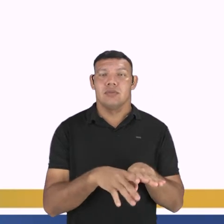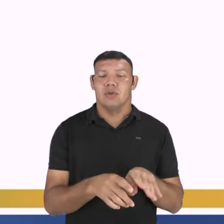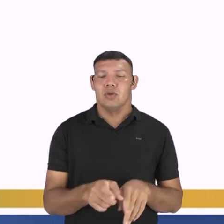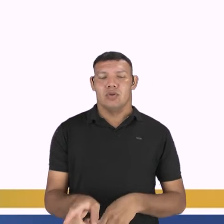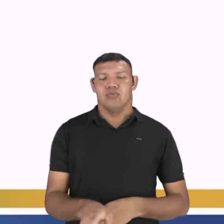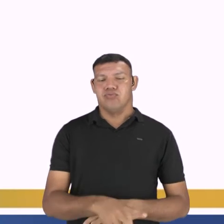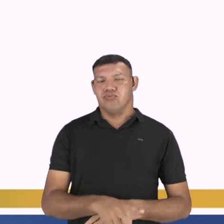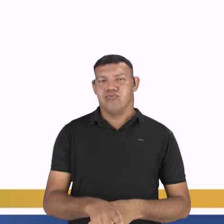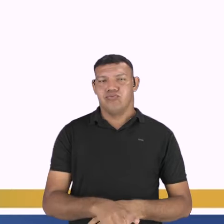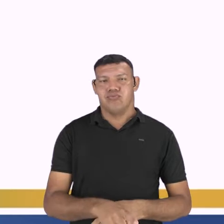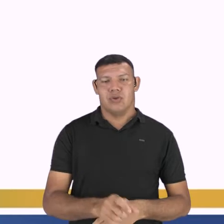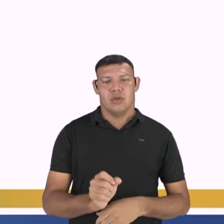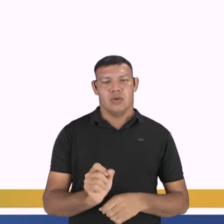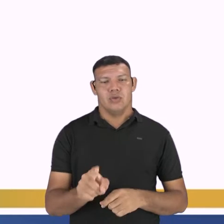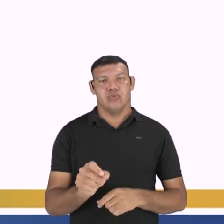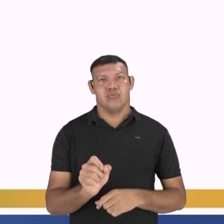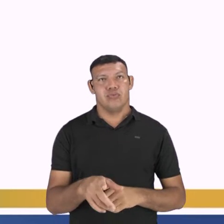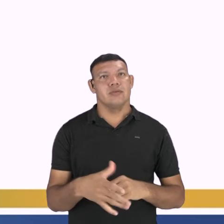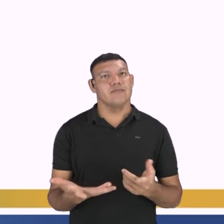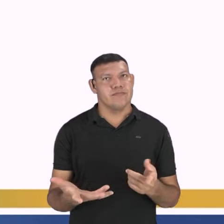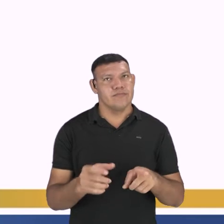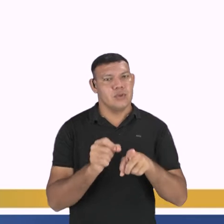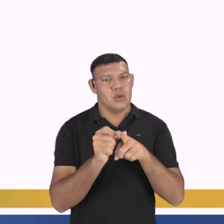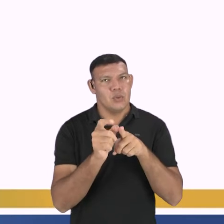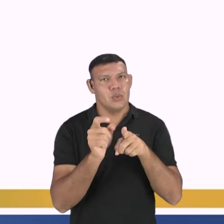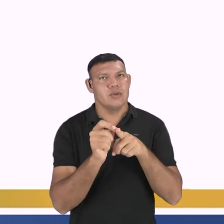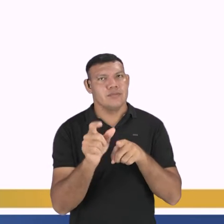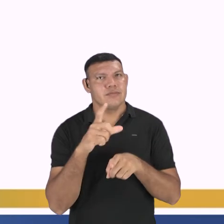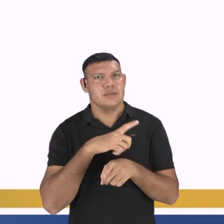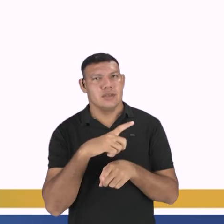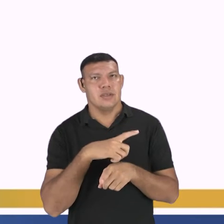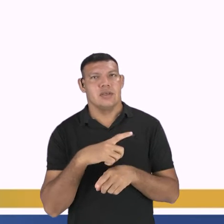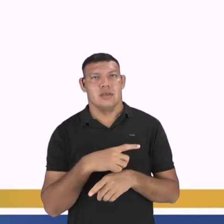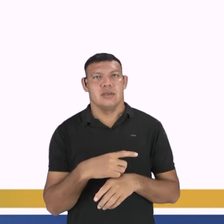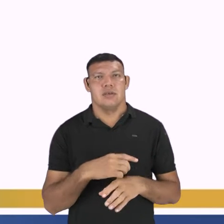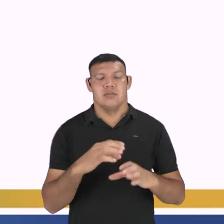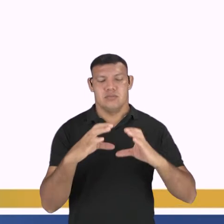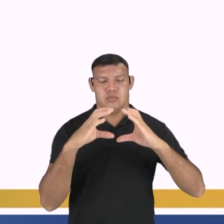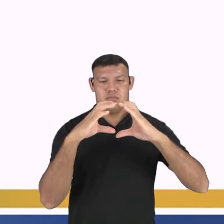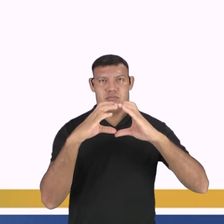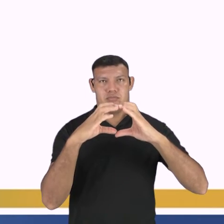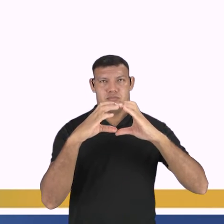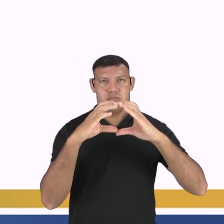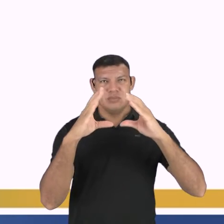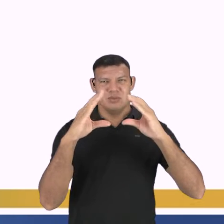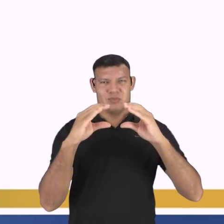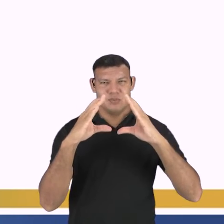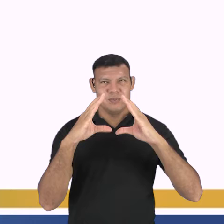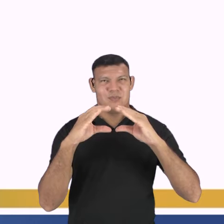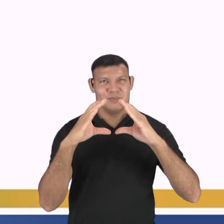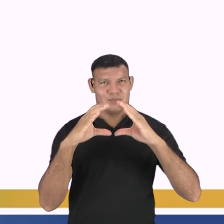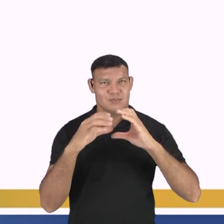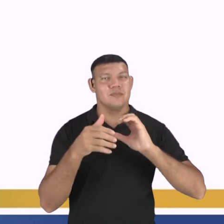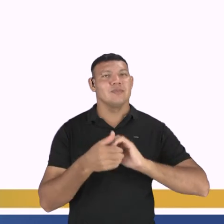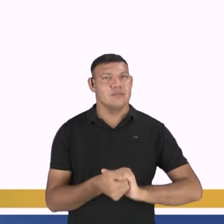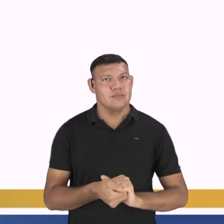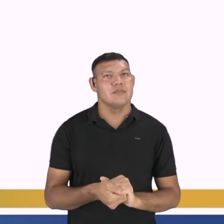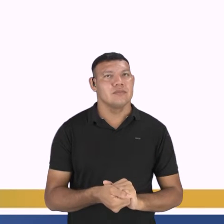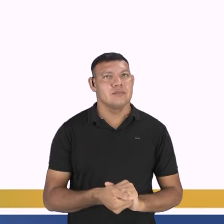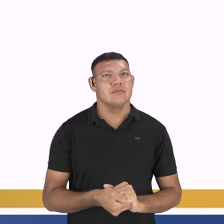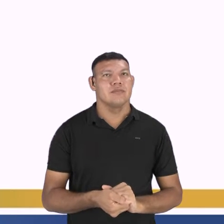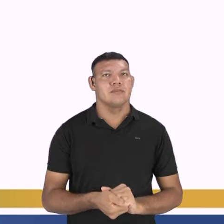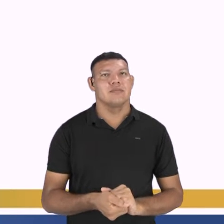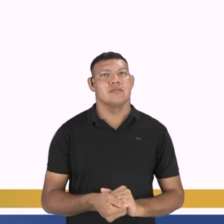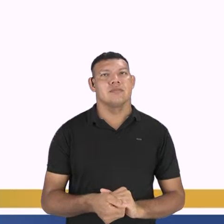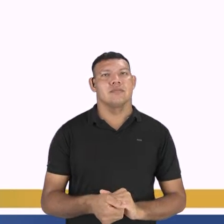ejaculação. Como vocês podem observar, ele possui um tecido esponjoso, fibroso, que nós